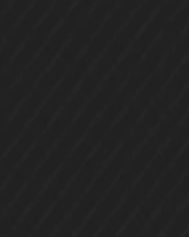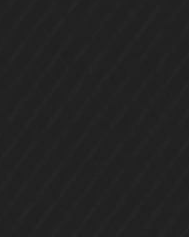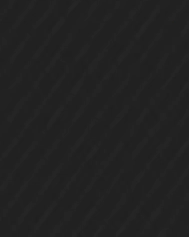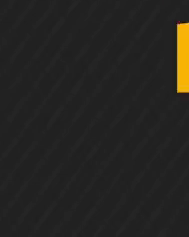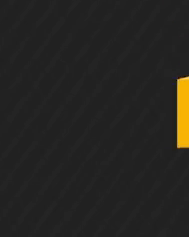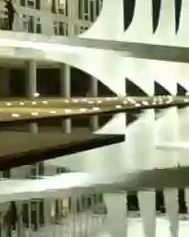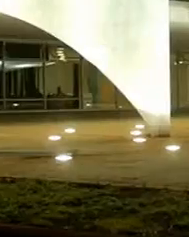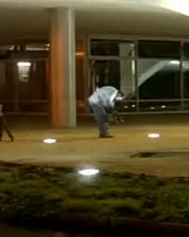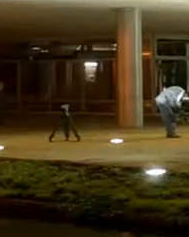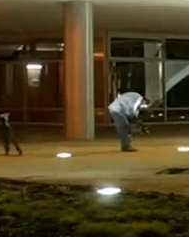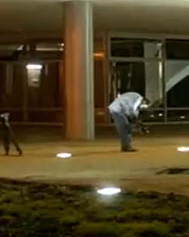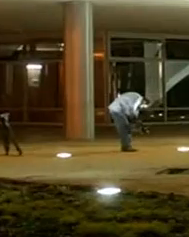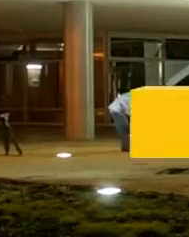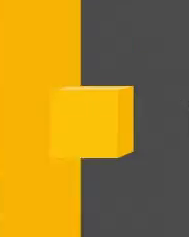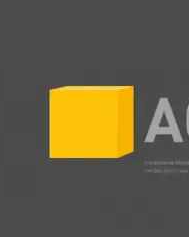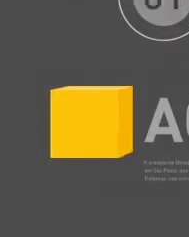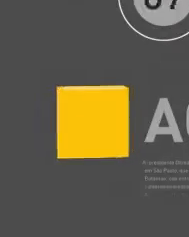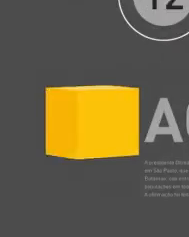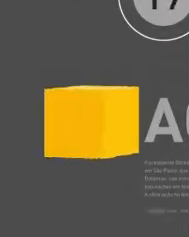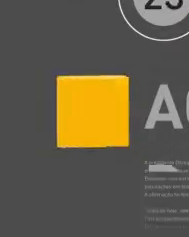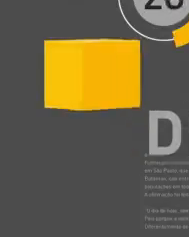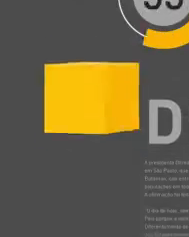E aí